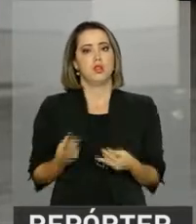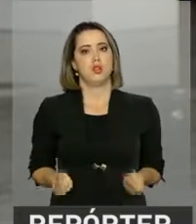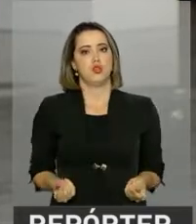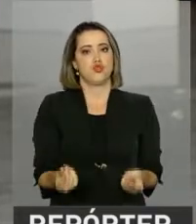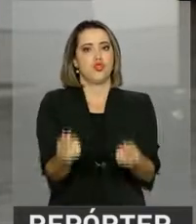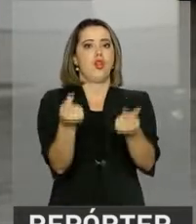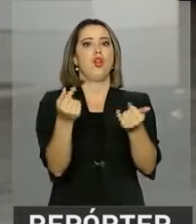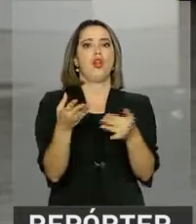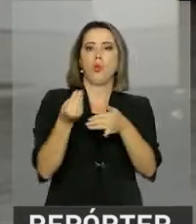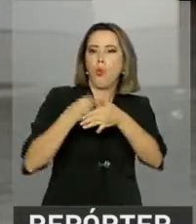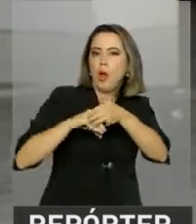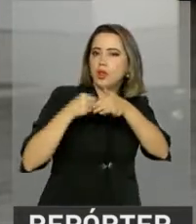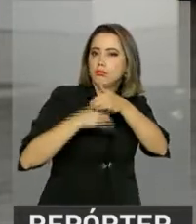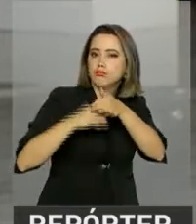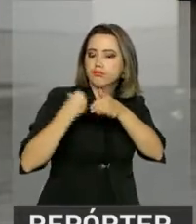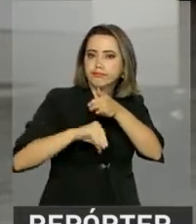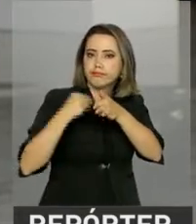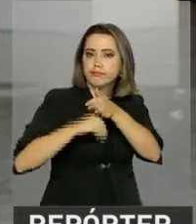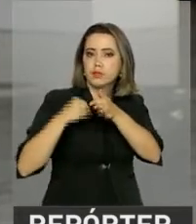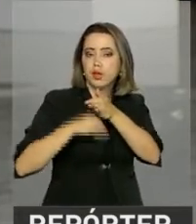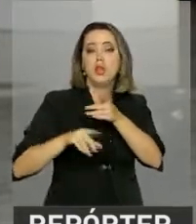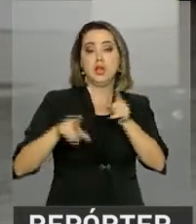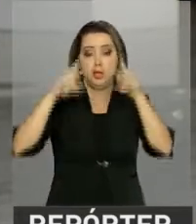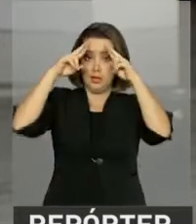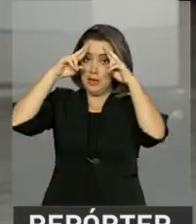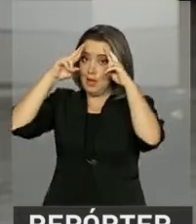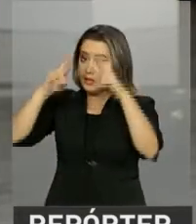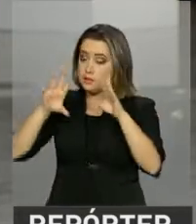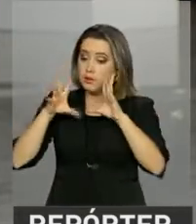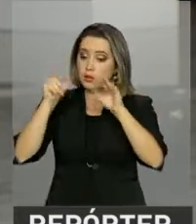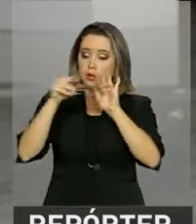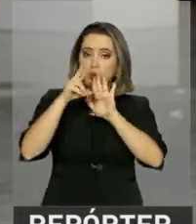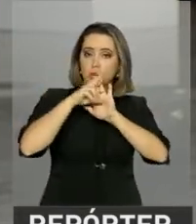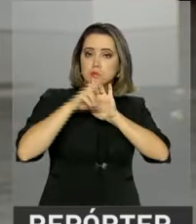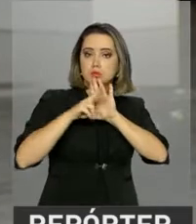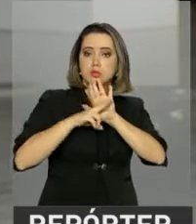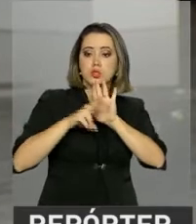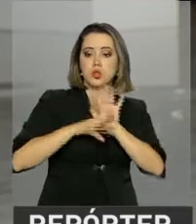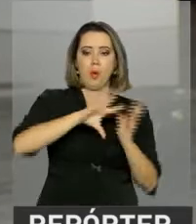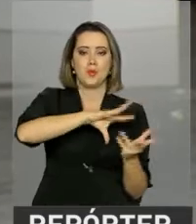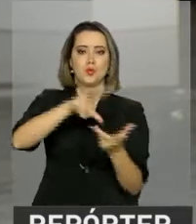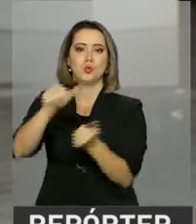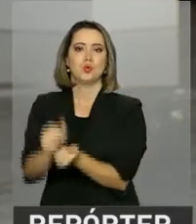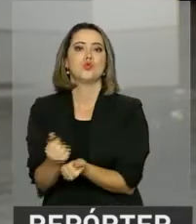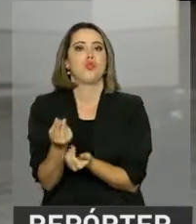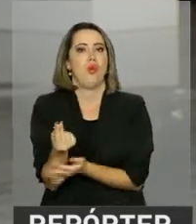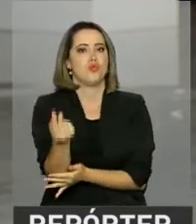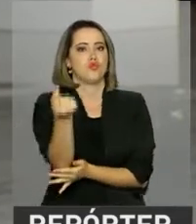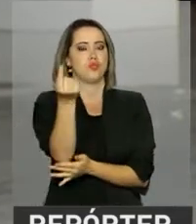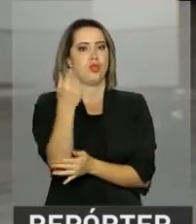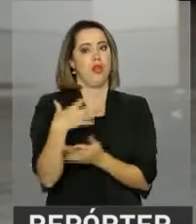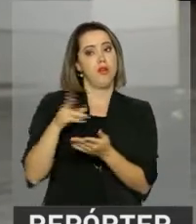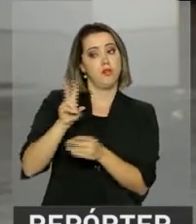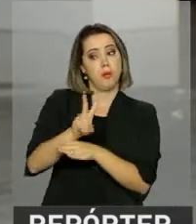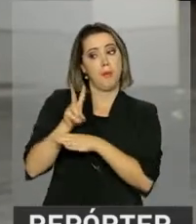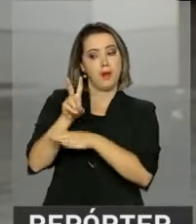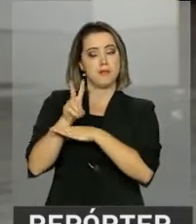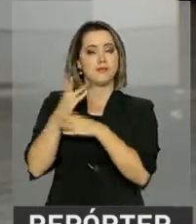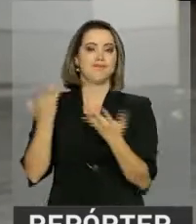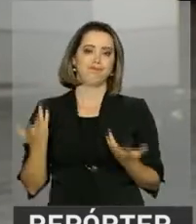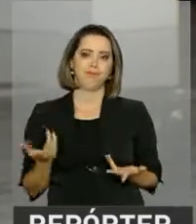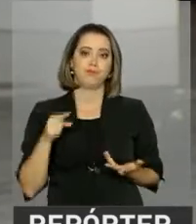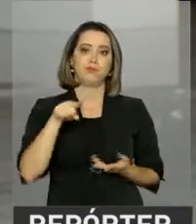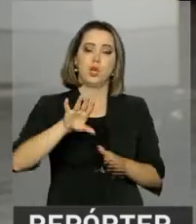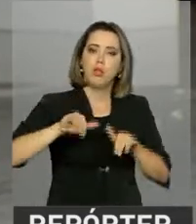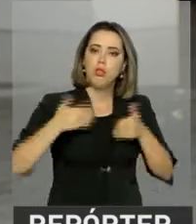guardados que respeita às determinações internacionais ao volume de recursos emprestados por conta